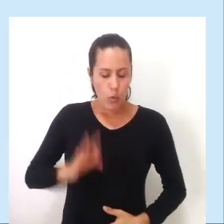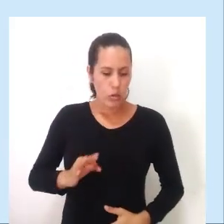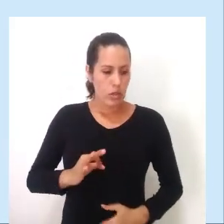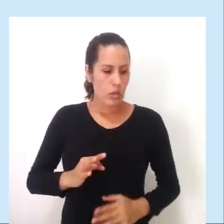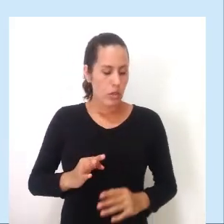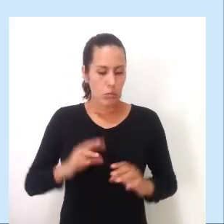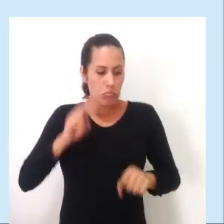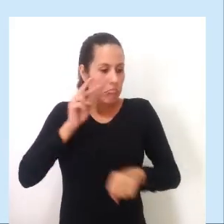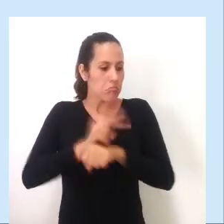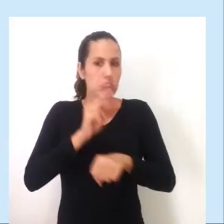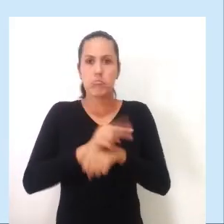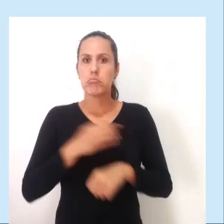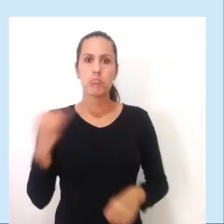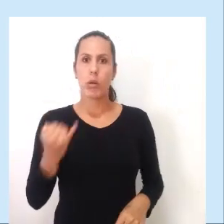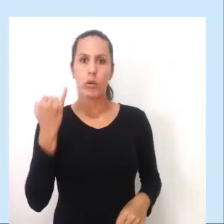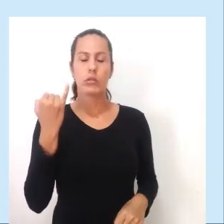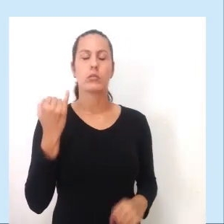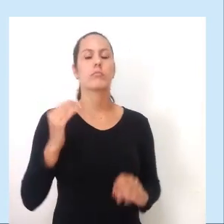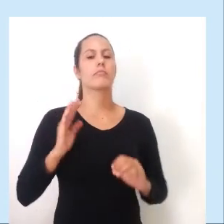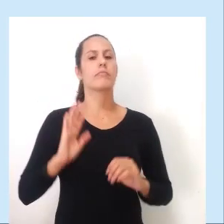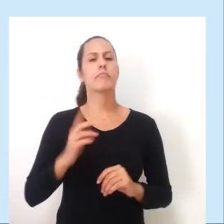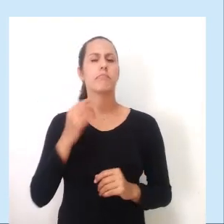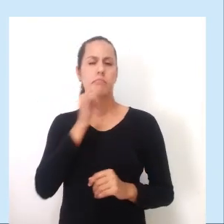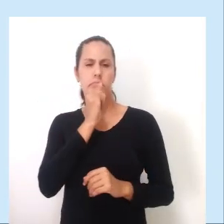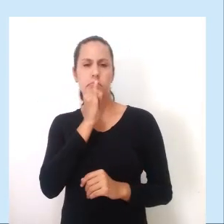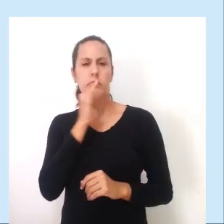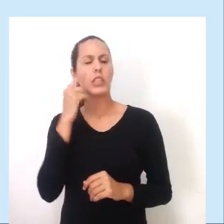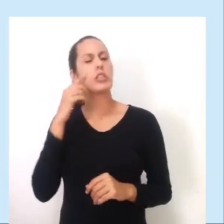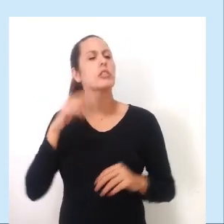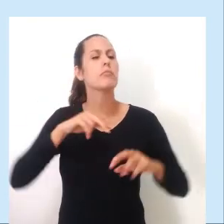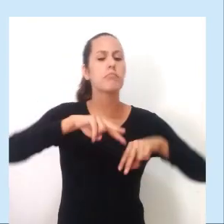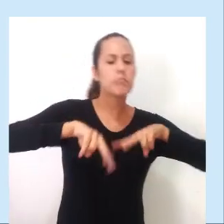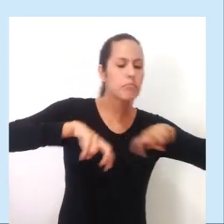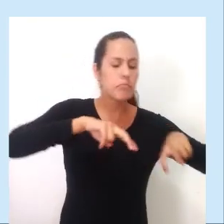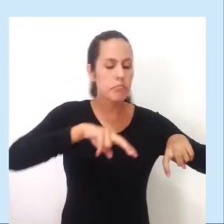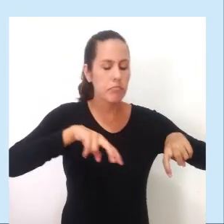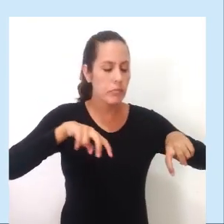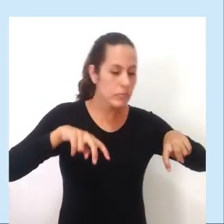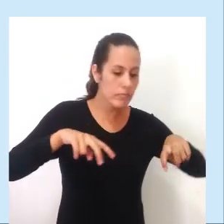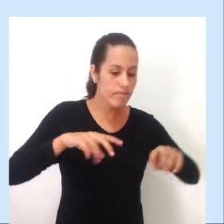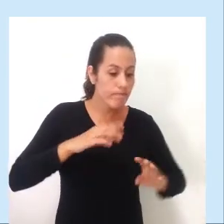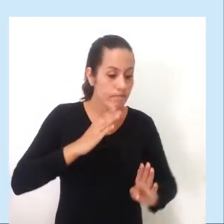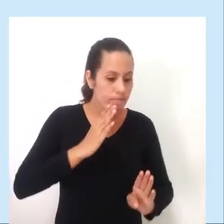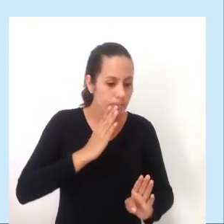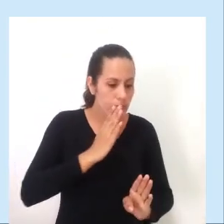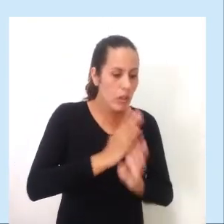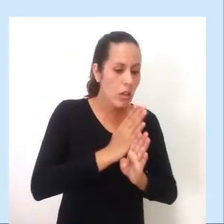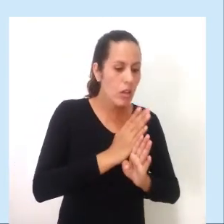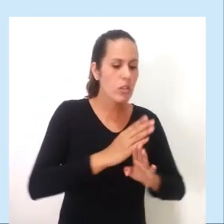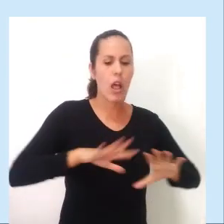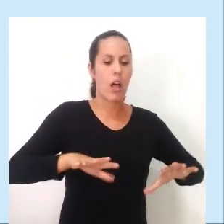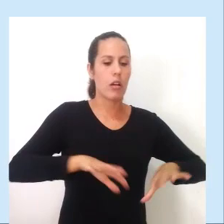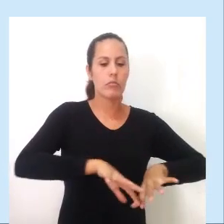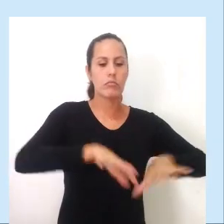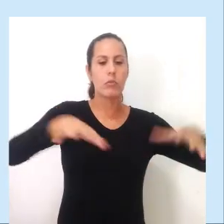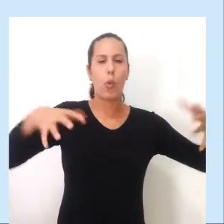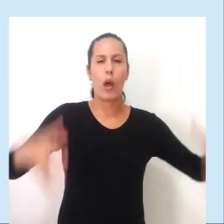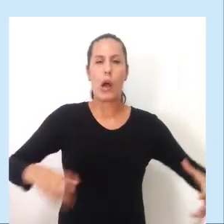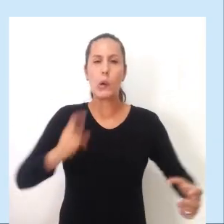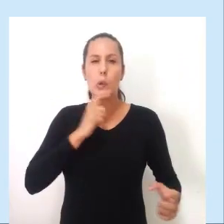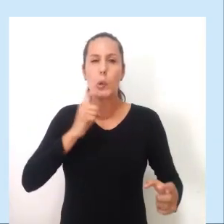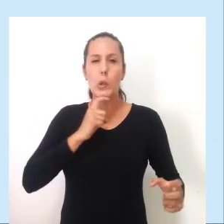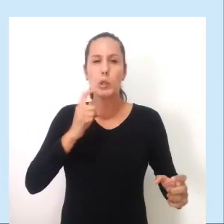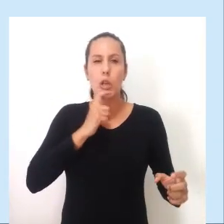certo? Exemplo, quando a gente tá lá e descobre que embaixo de uma grande